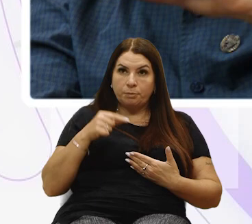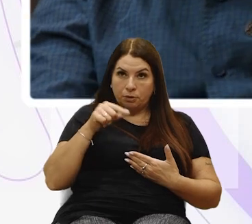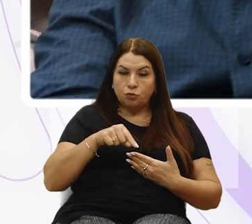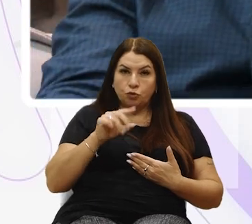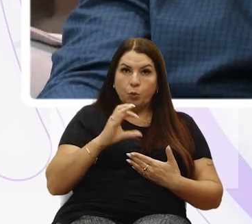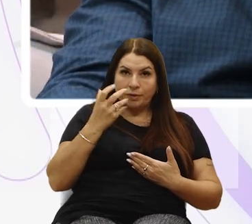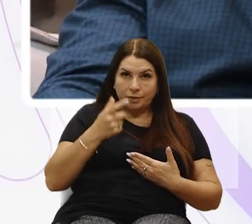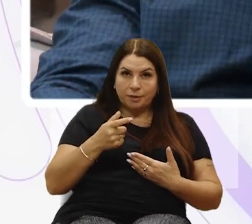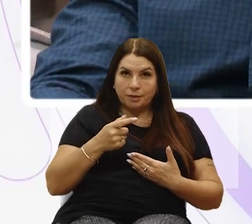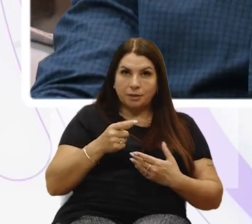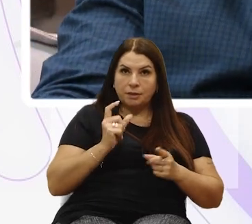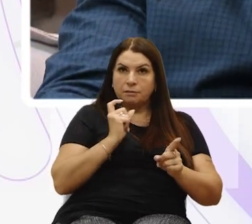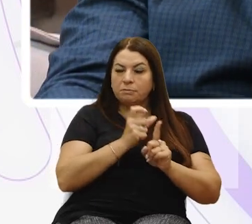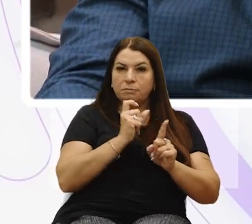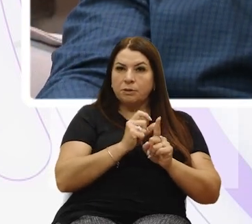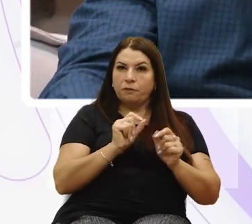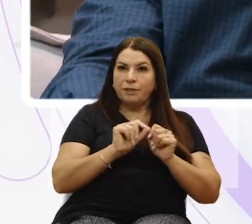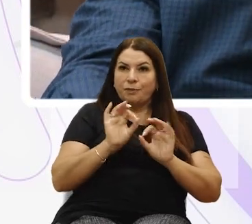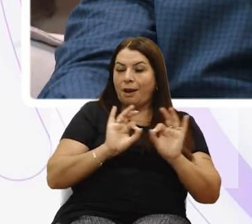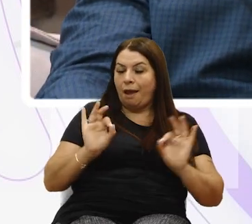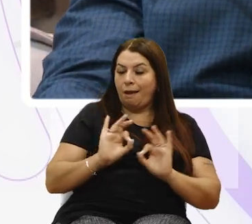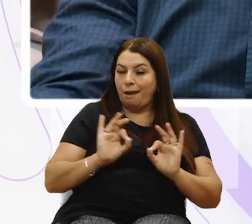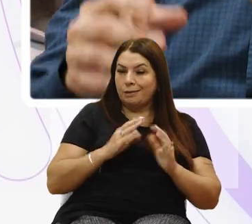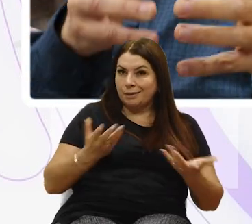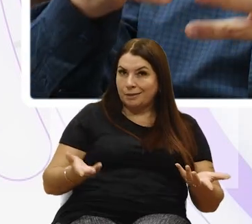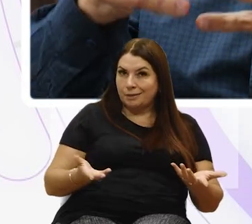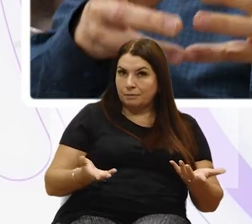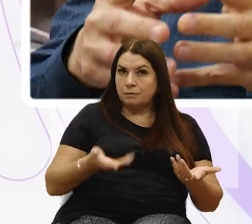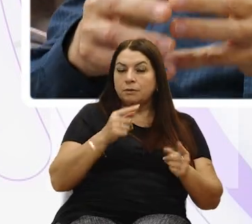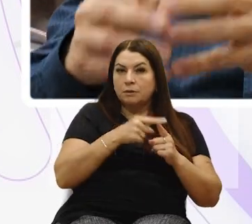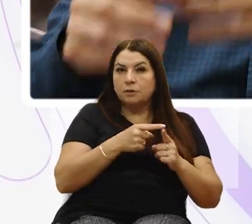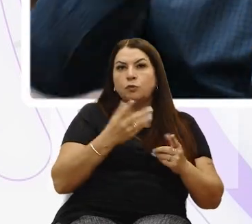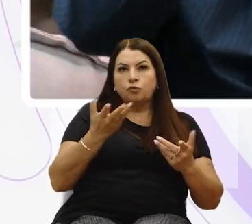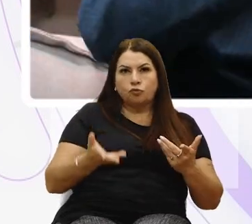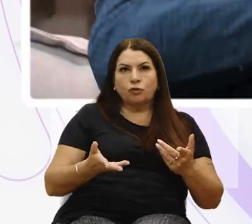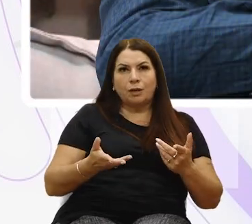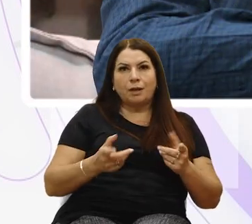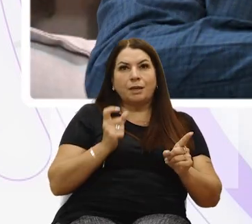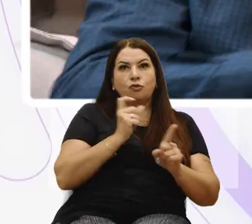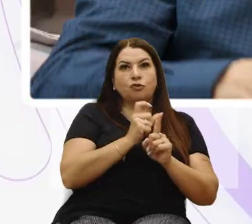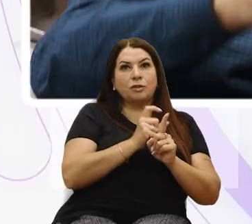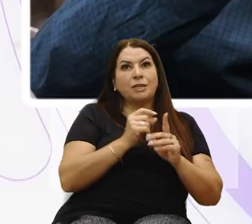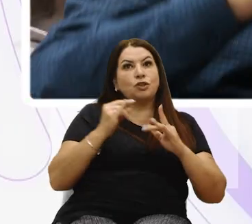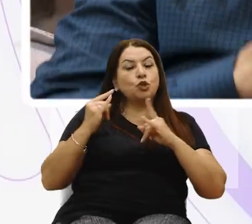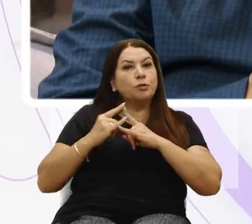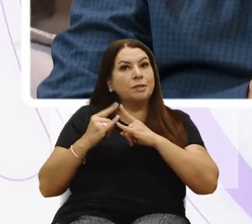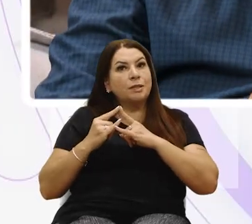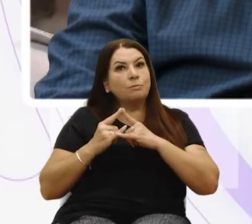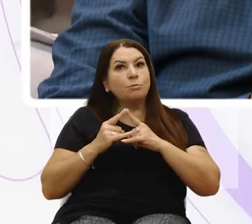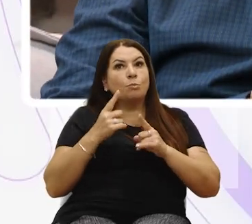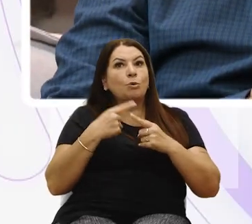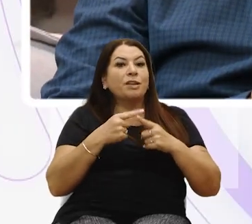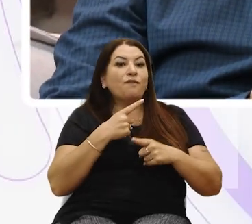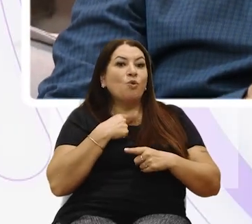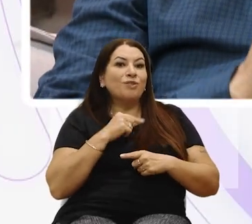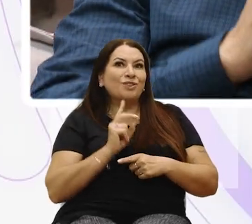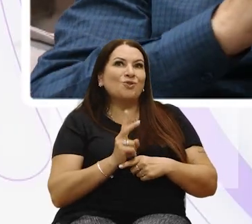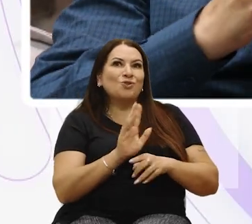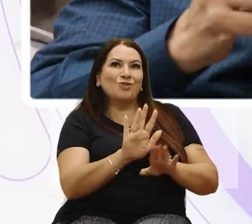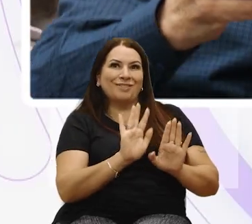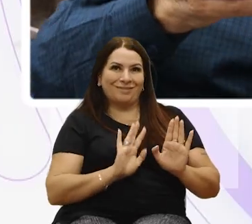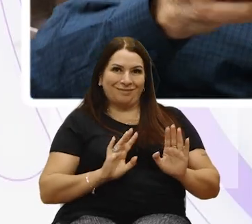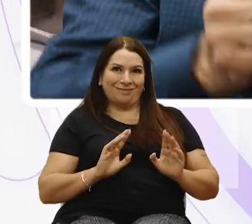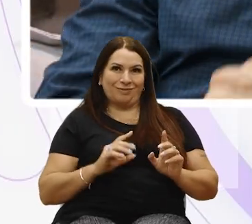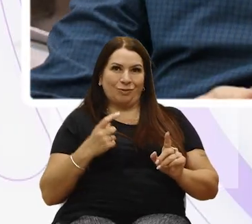tinha ocorrido o assédio moral, mas não tomavam providência nenhuma. Ou seja, isso já é um assédio institucional, porque eles estavam gostando desse assédio,